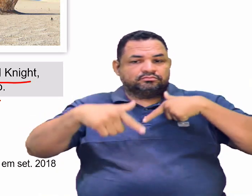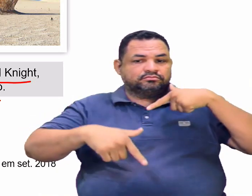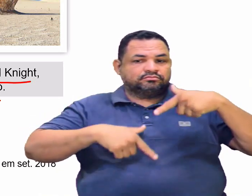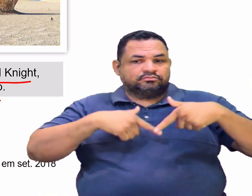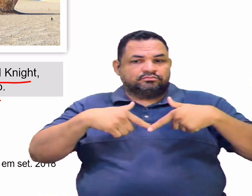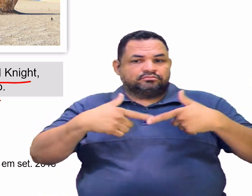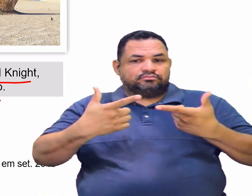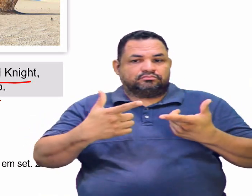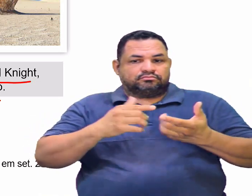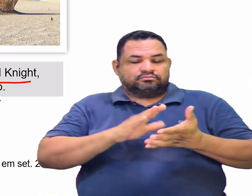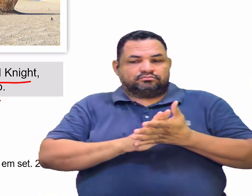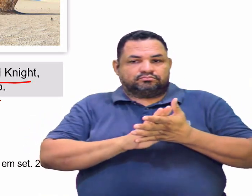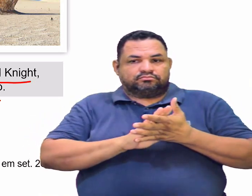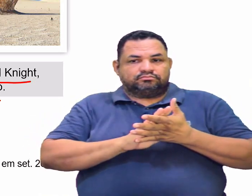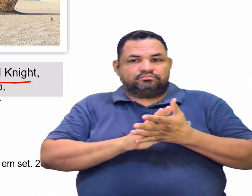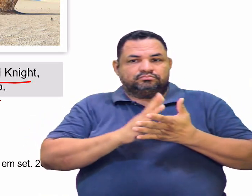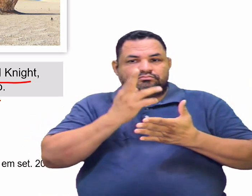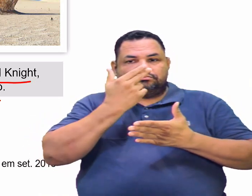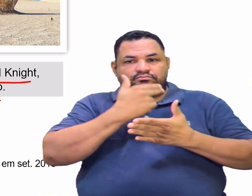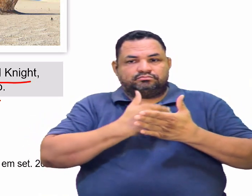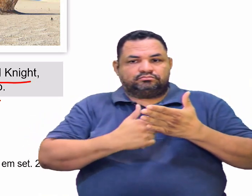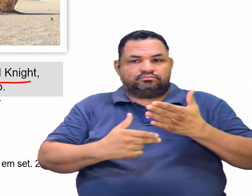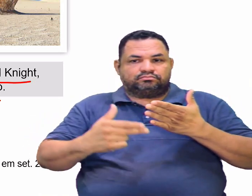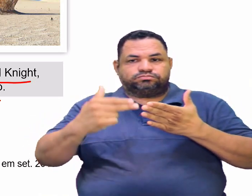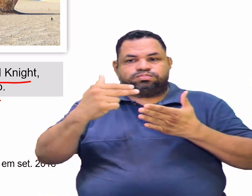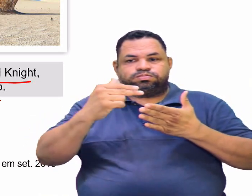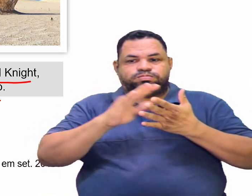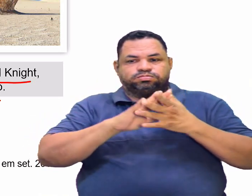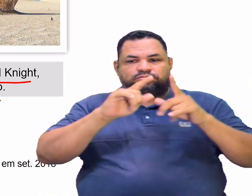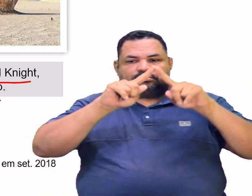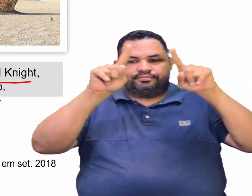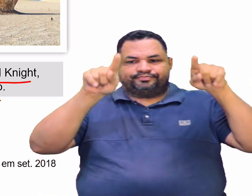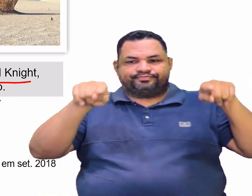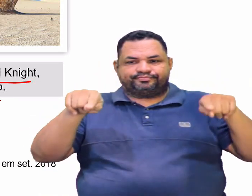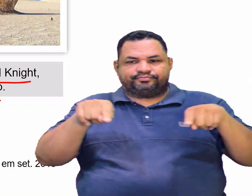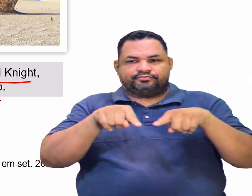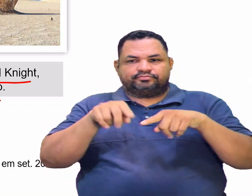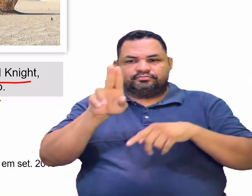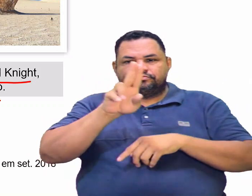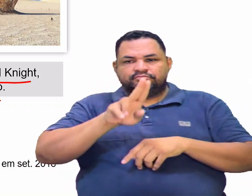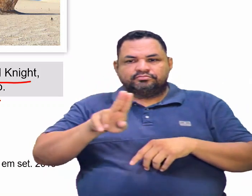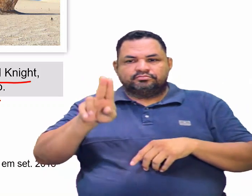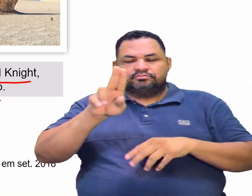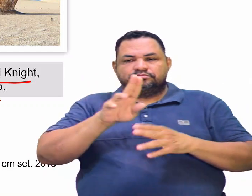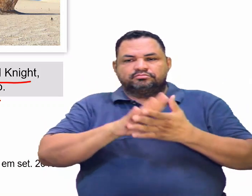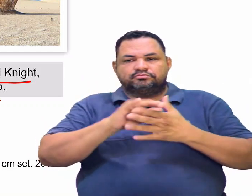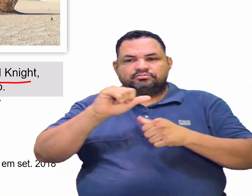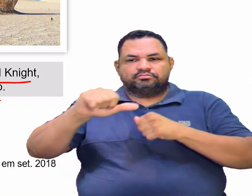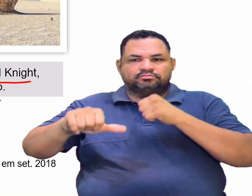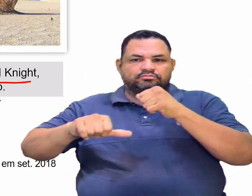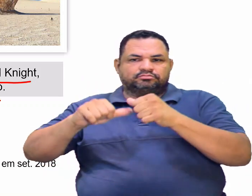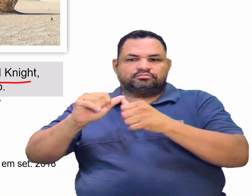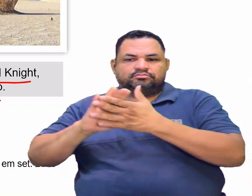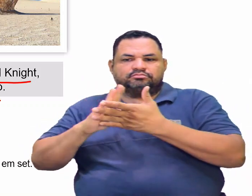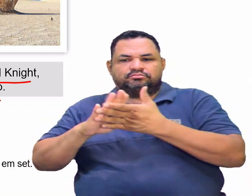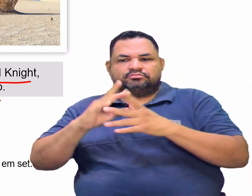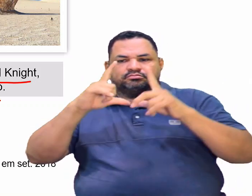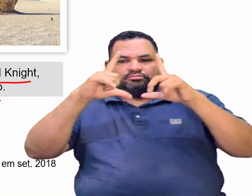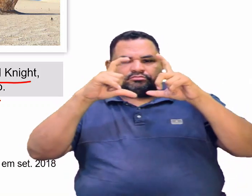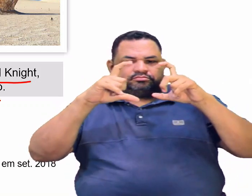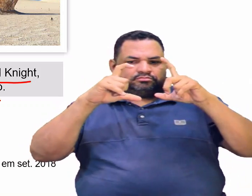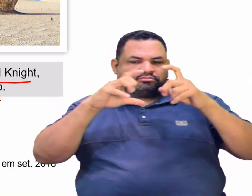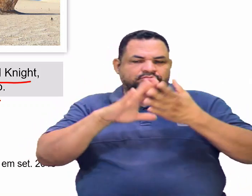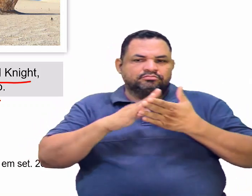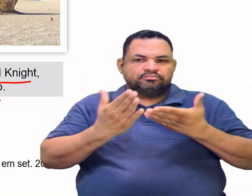criado e produzido uma obra através a modificação de uma fotografia, né?